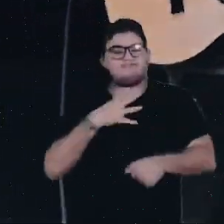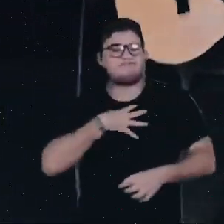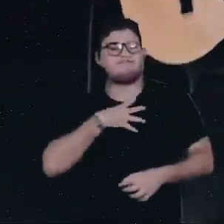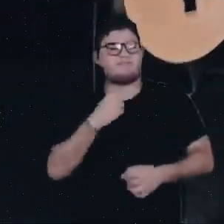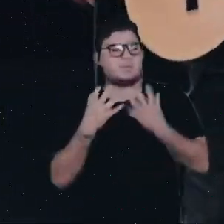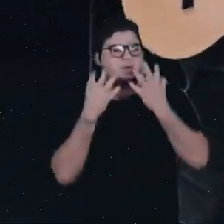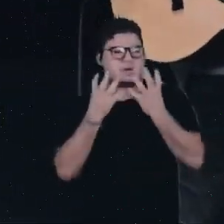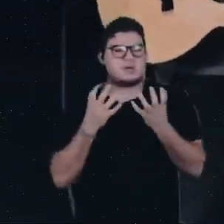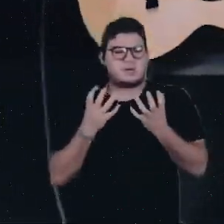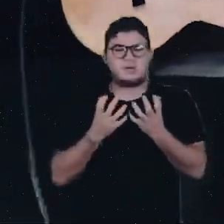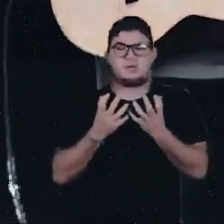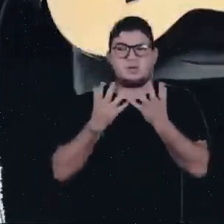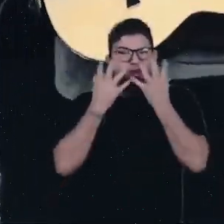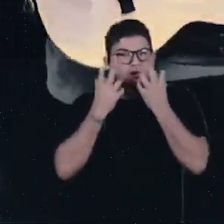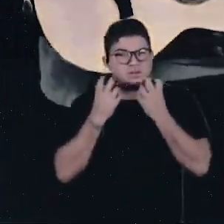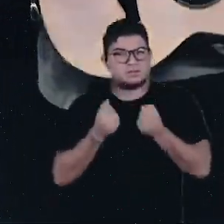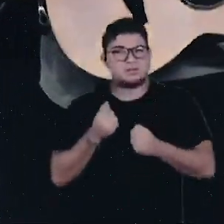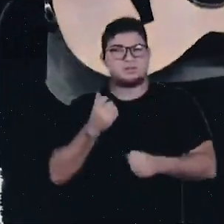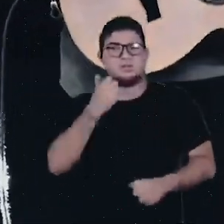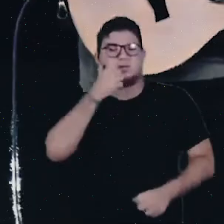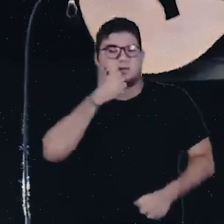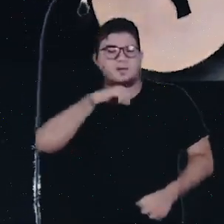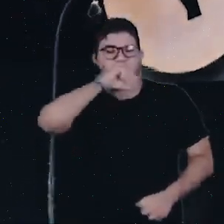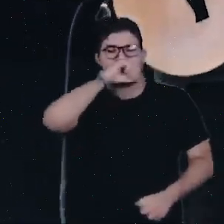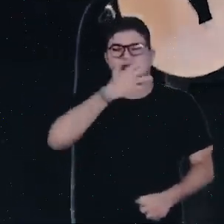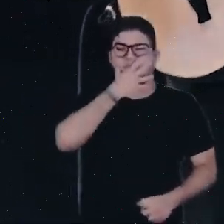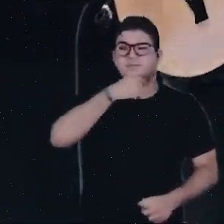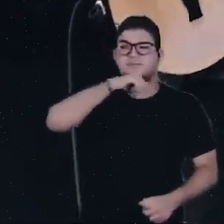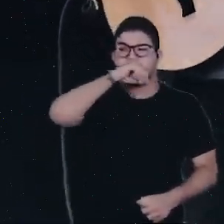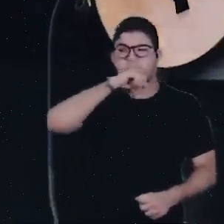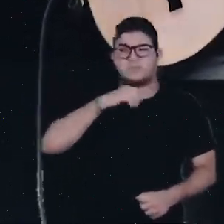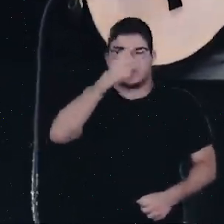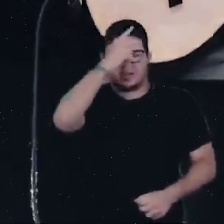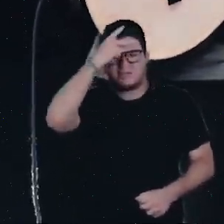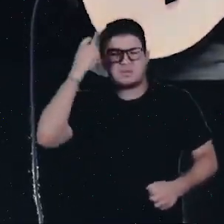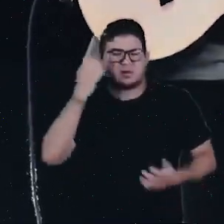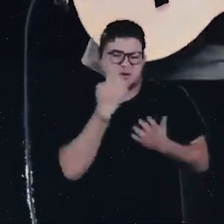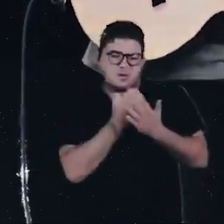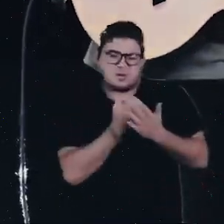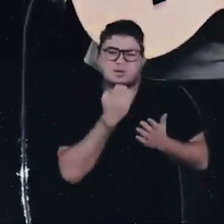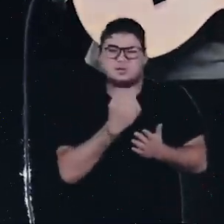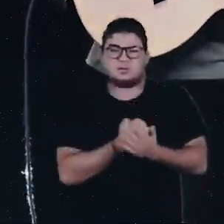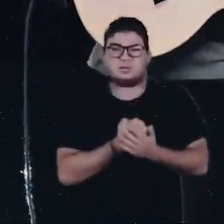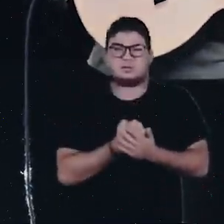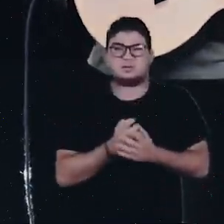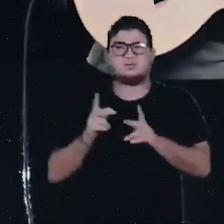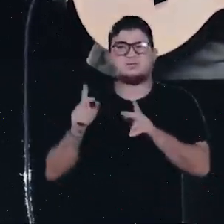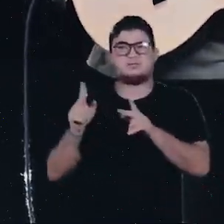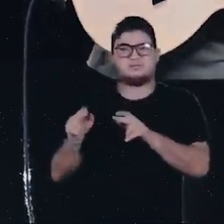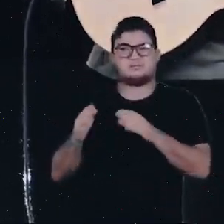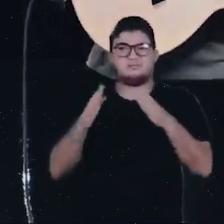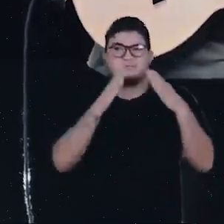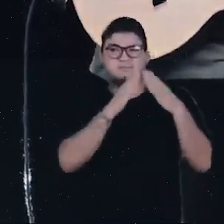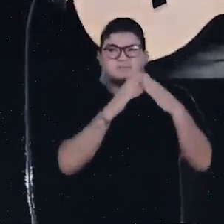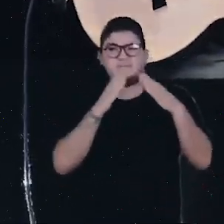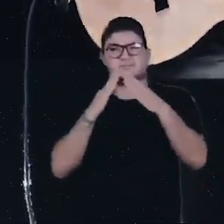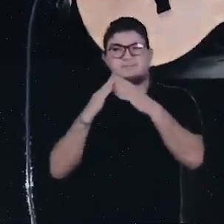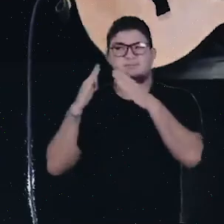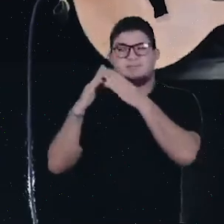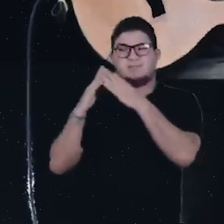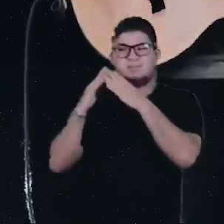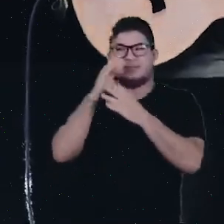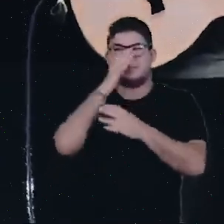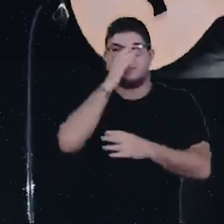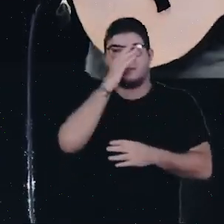querem a aceitação dos pais. Pessoas que estudam no mesmo colégio, não temos grupinhos, quer a aceitação